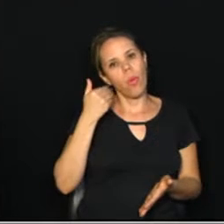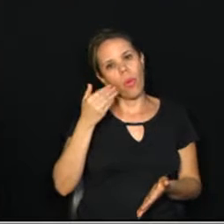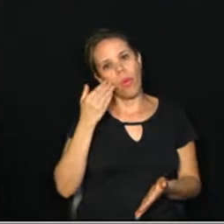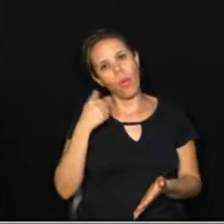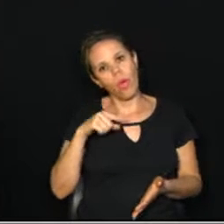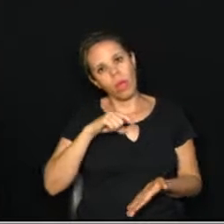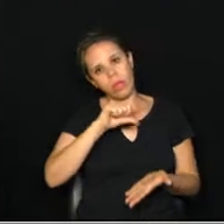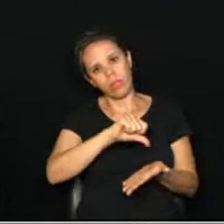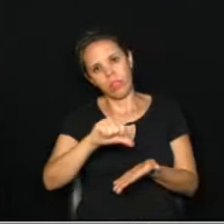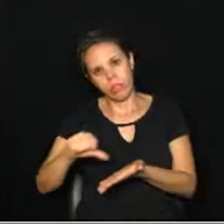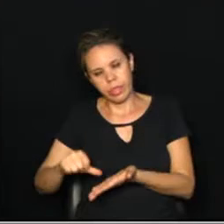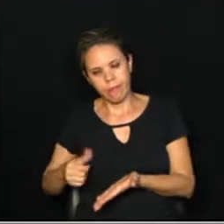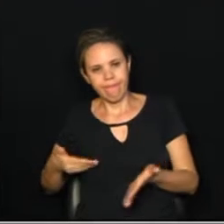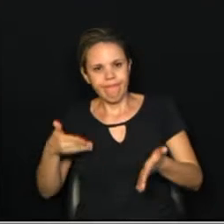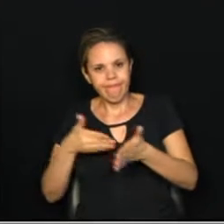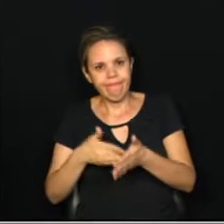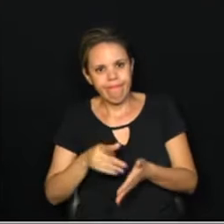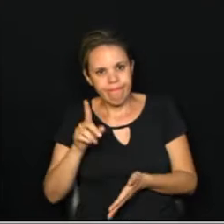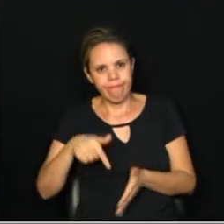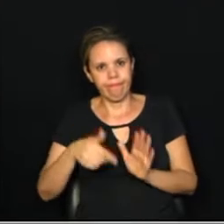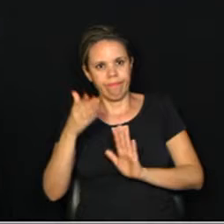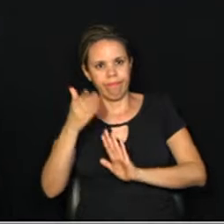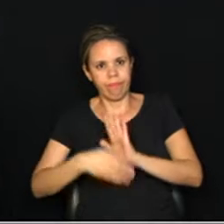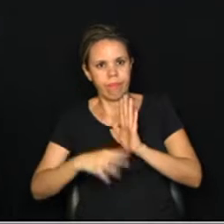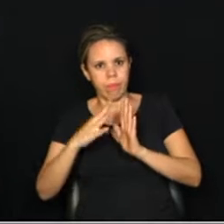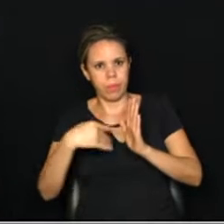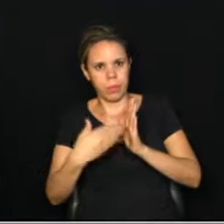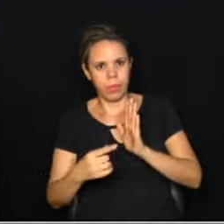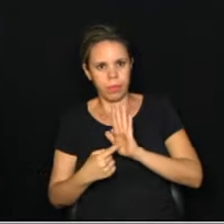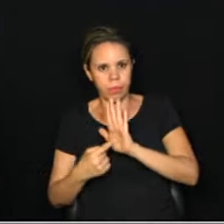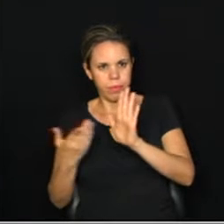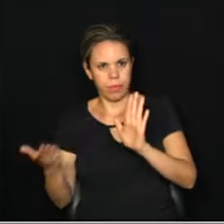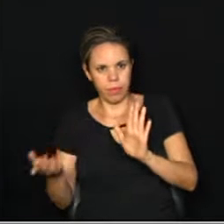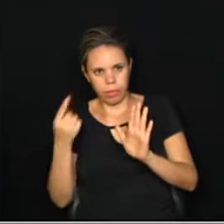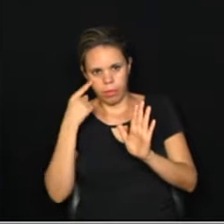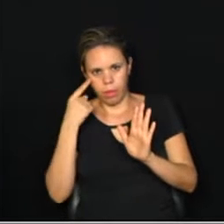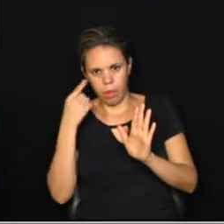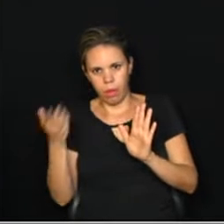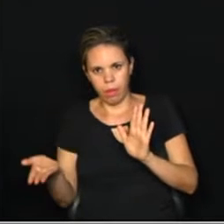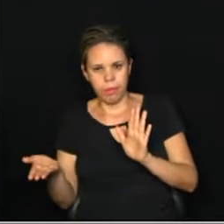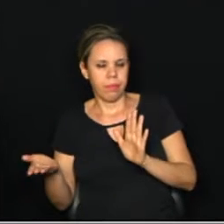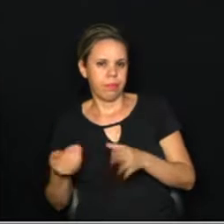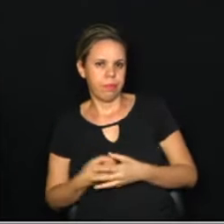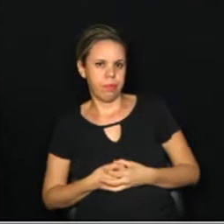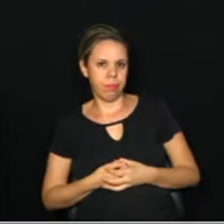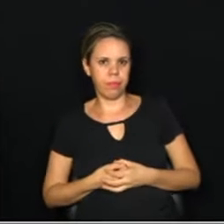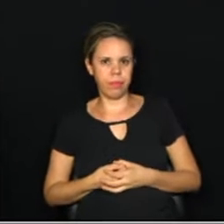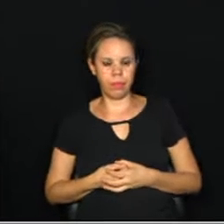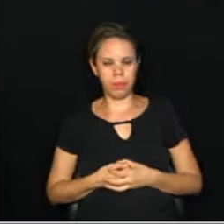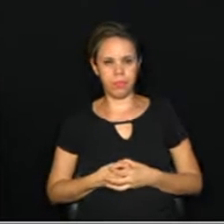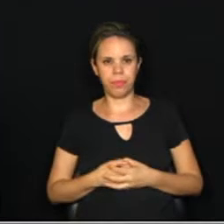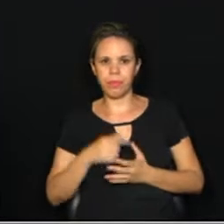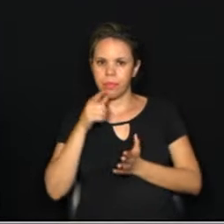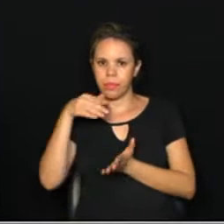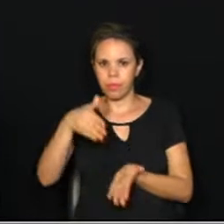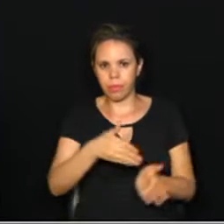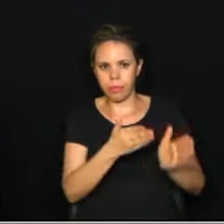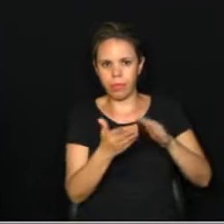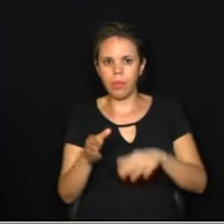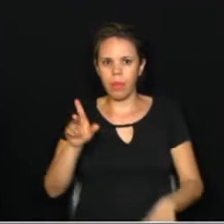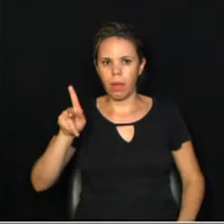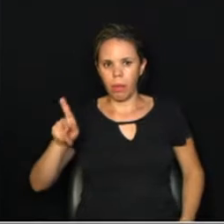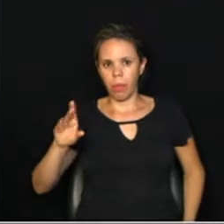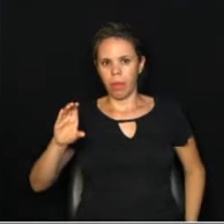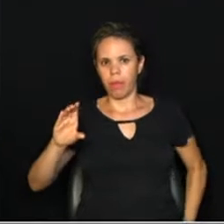hídrica da nossa região. Isso é constatado na tabela a seguir, que vocês veem. Então, as bacias PCJ, elas possuem